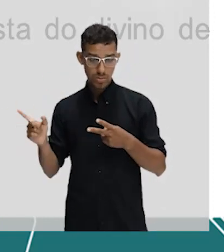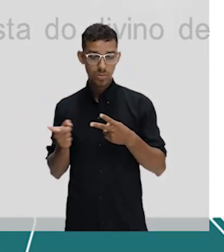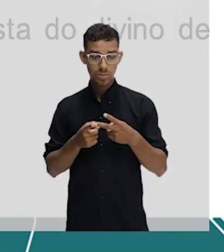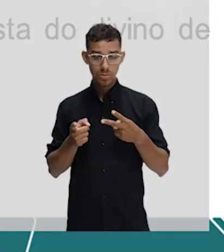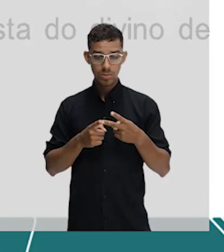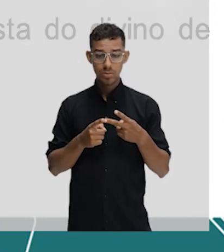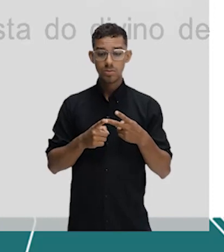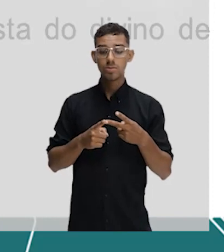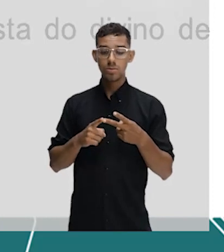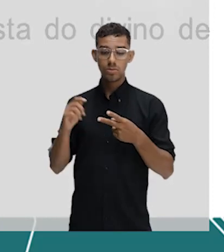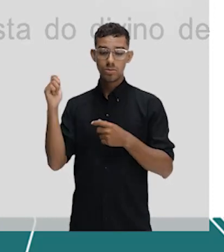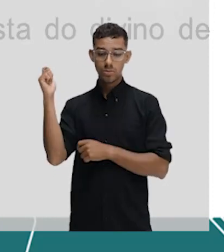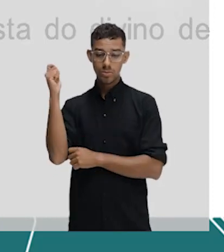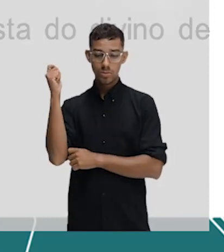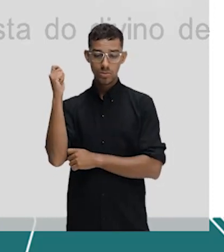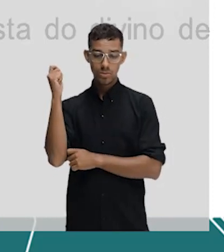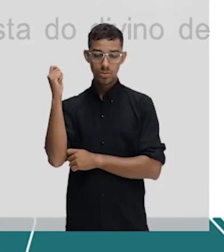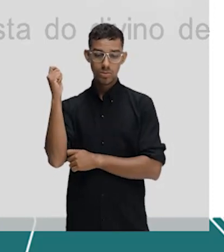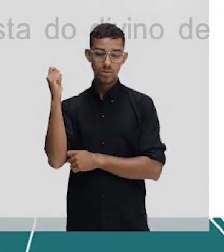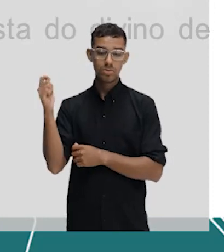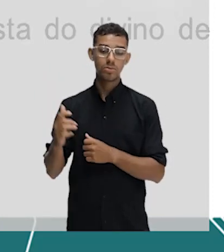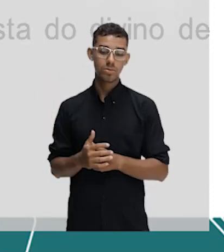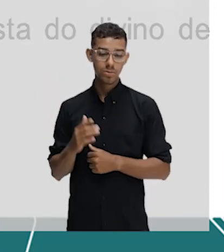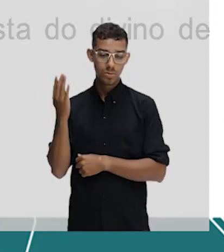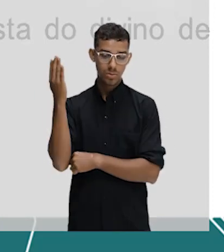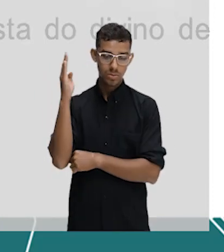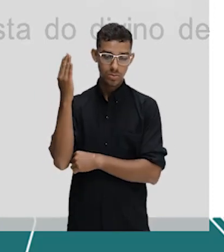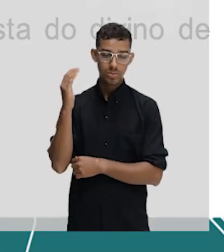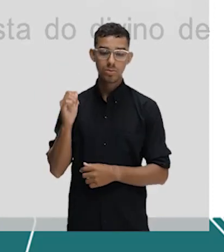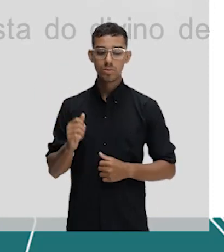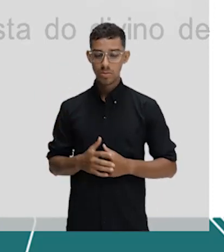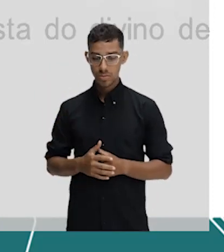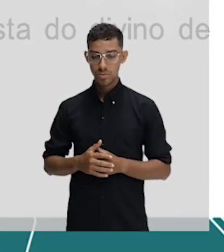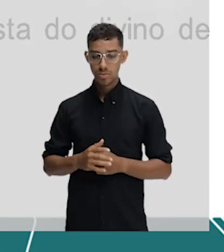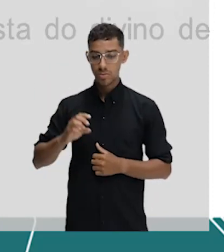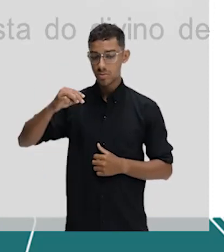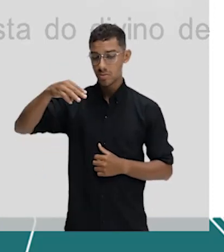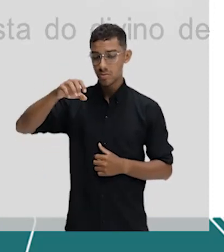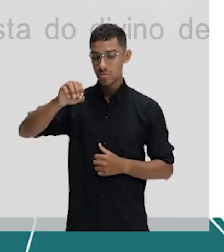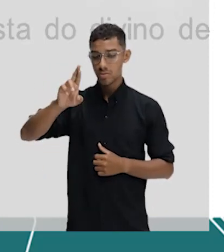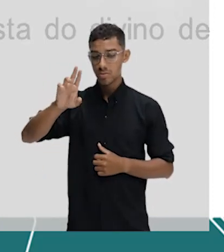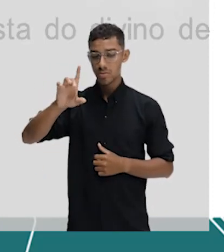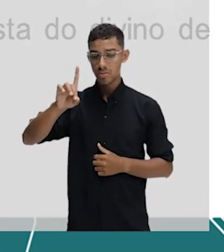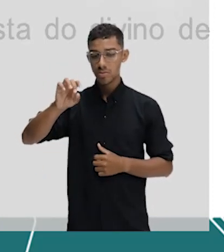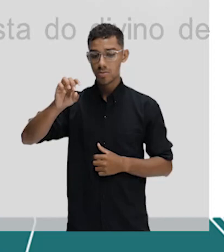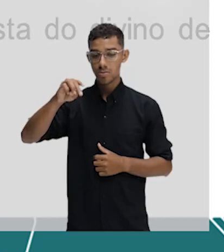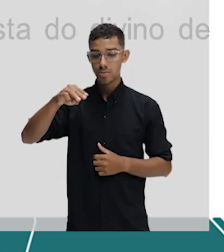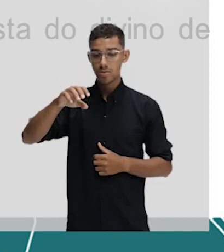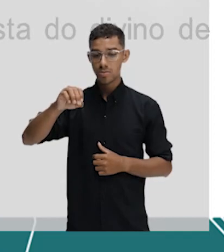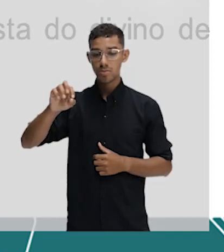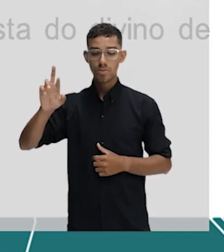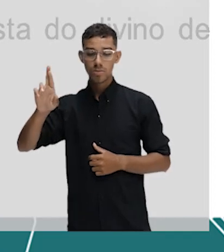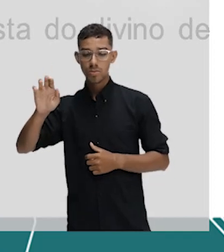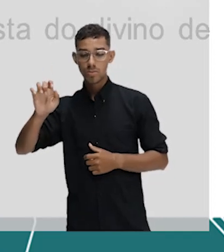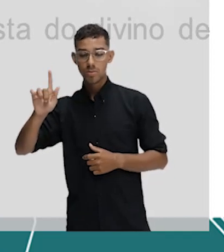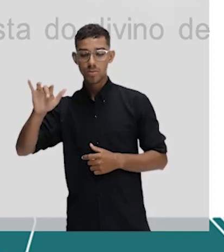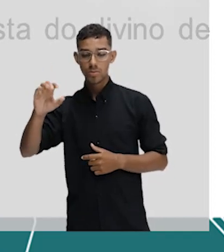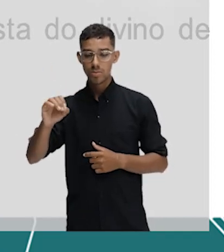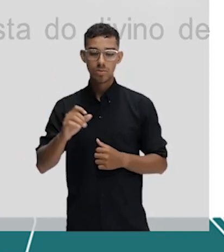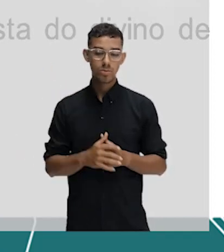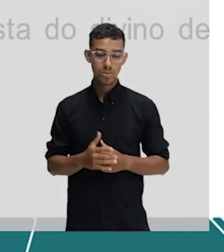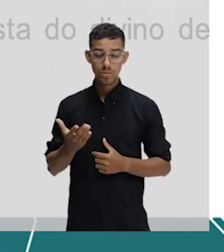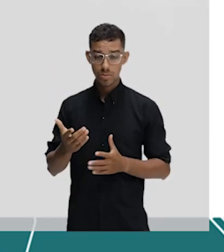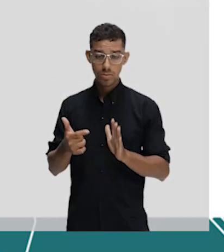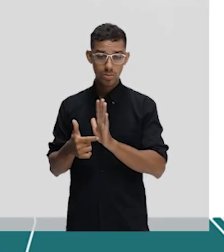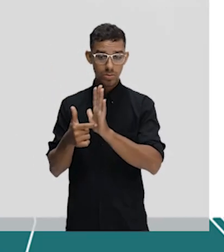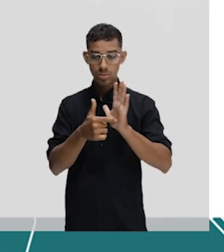segunda é em Alcântara. Né? O Teatro Arthur Azevedo está entre os 16 monumentos, teatros monumentos, teatros monumentos do país. Apresentando